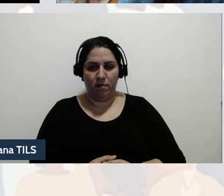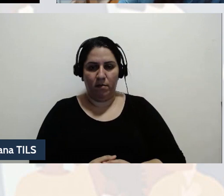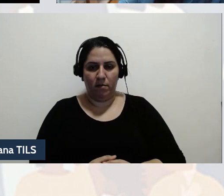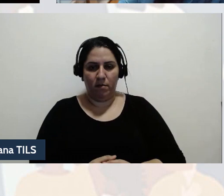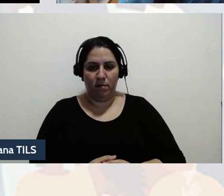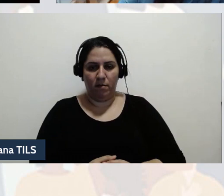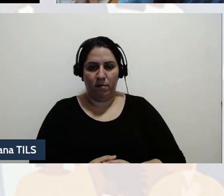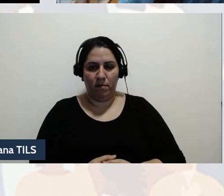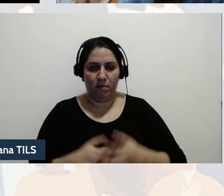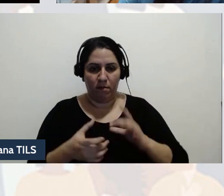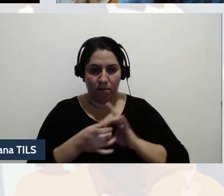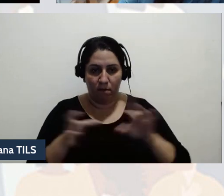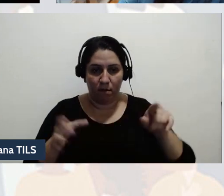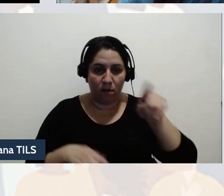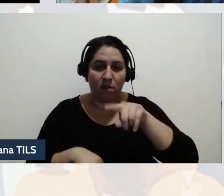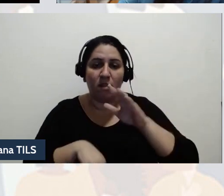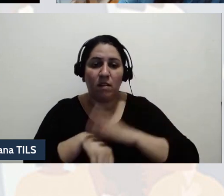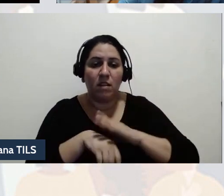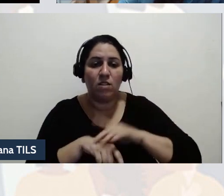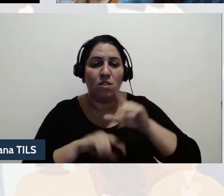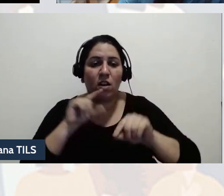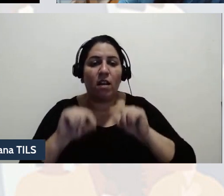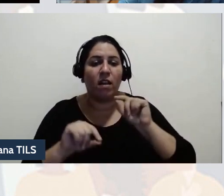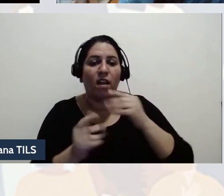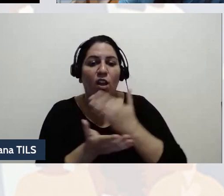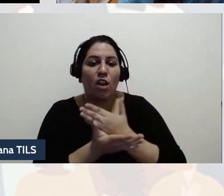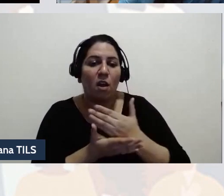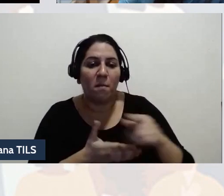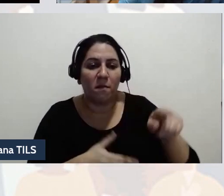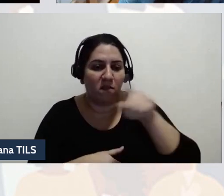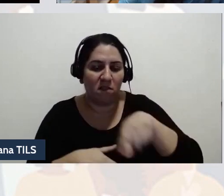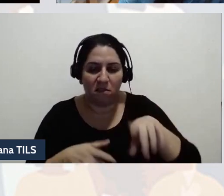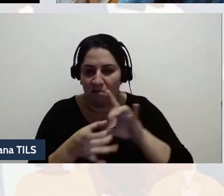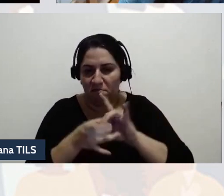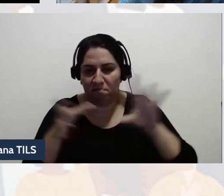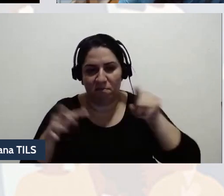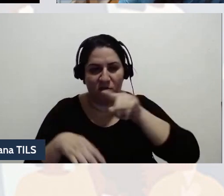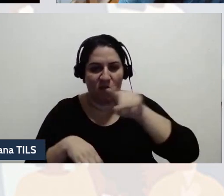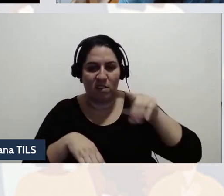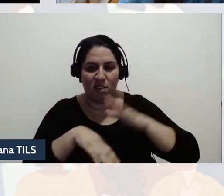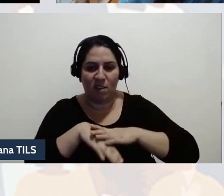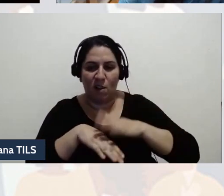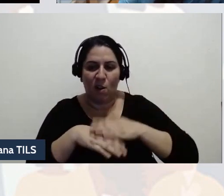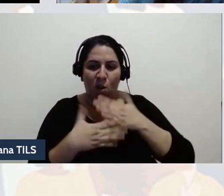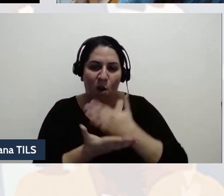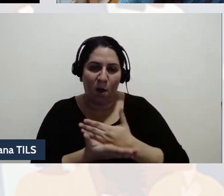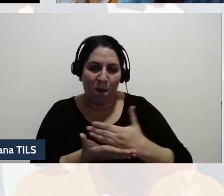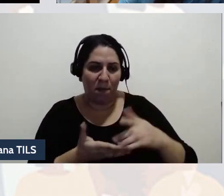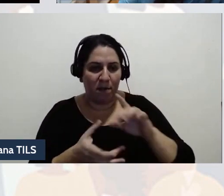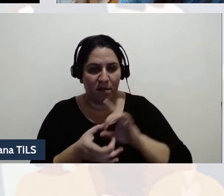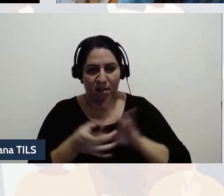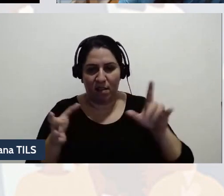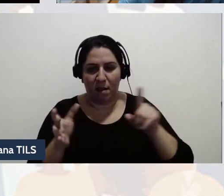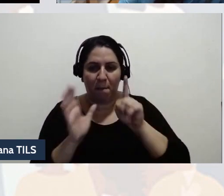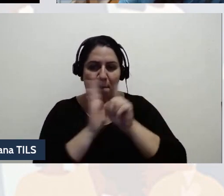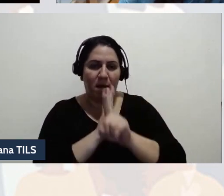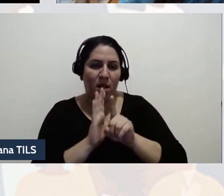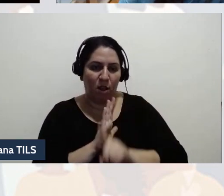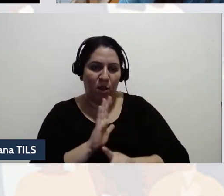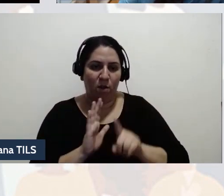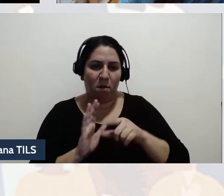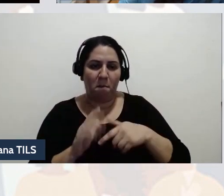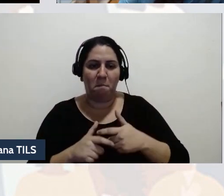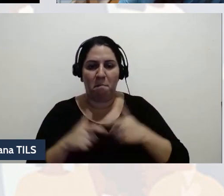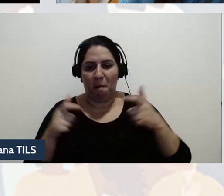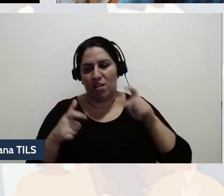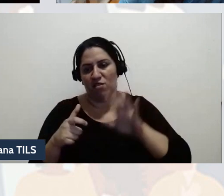Aí eu deixo para vocês escolherem quem começa, né? Então vocês é que decidem aí quem começa, porque as perguntas elas foram feitas de